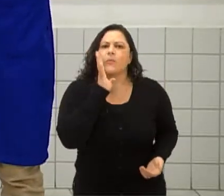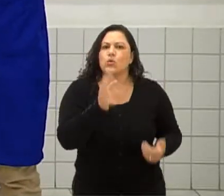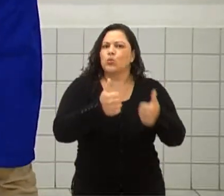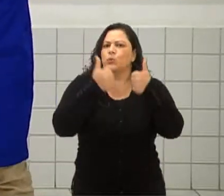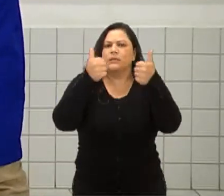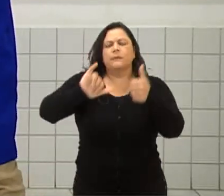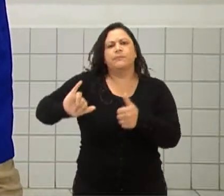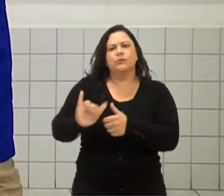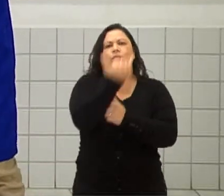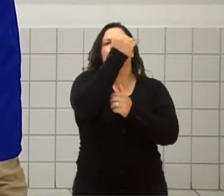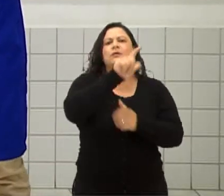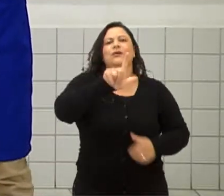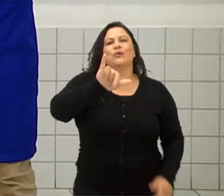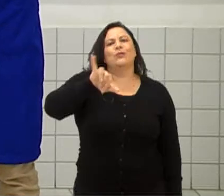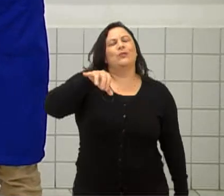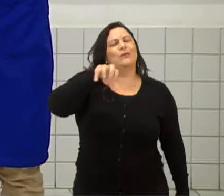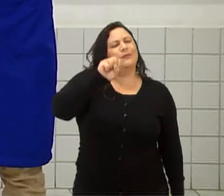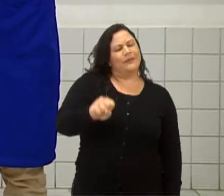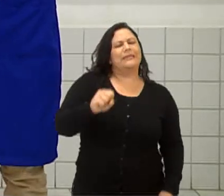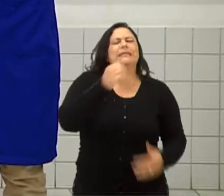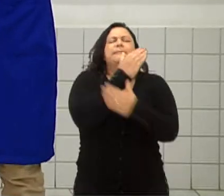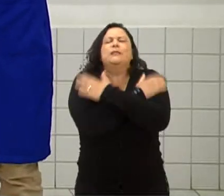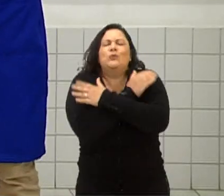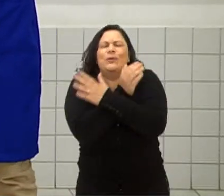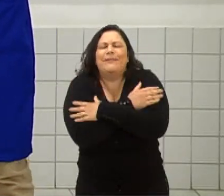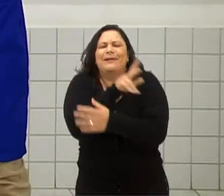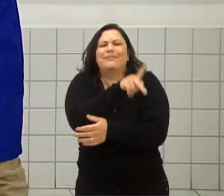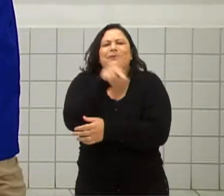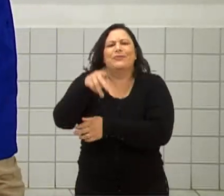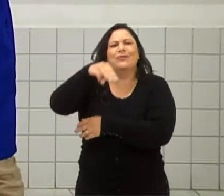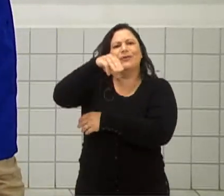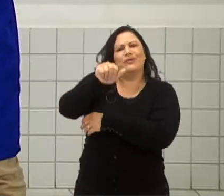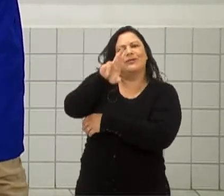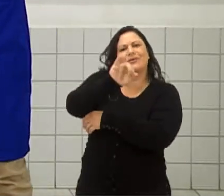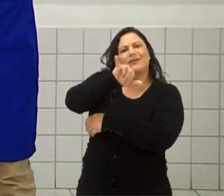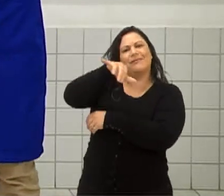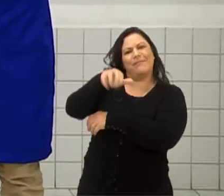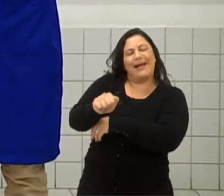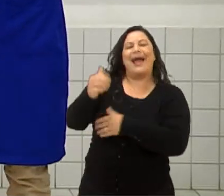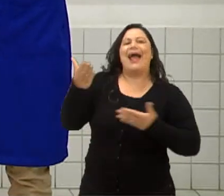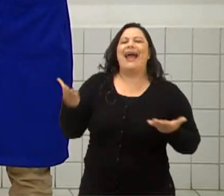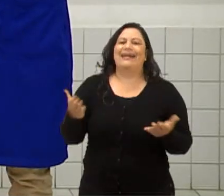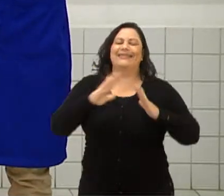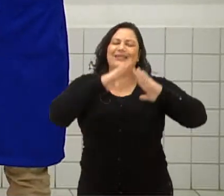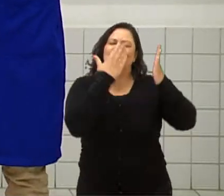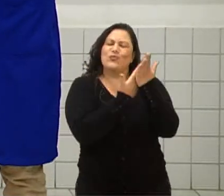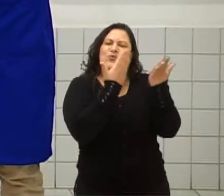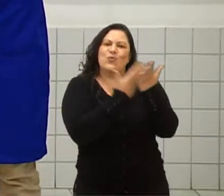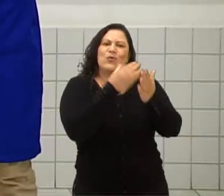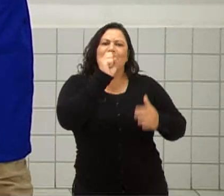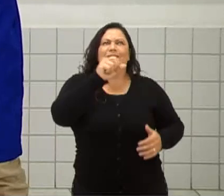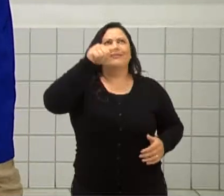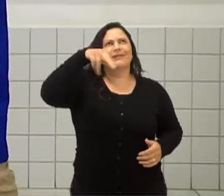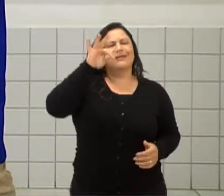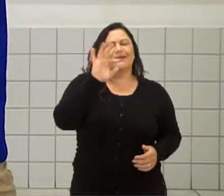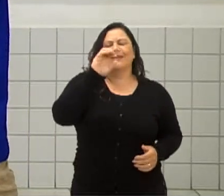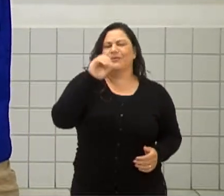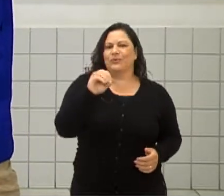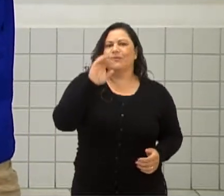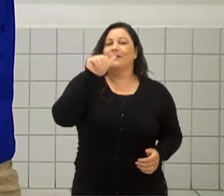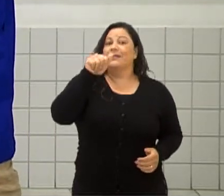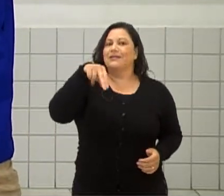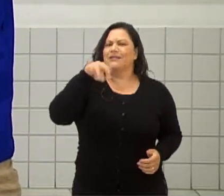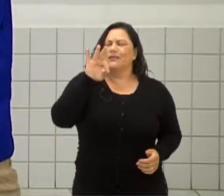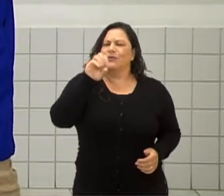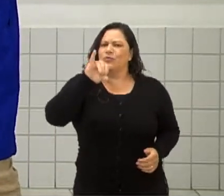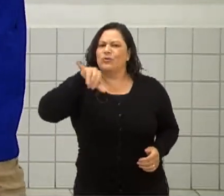Luiz Pereira disse aqui, ó, manda um abraço para a professora Márcia Regina, do Colégio Estadual Santo Antônio. Será que é a nossa colega de